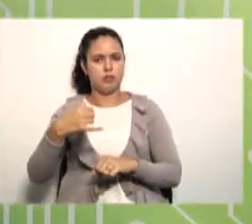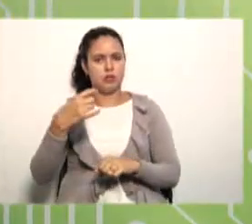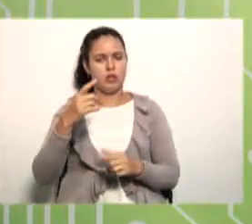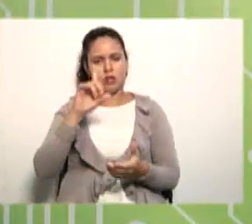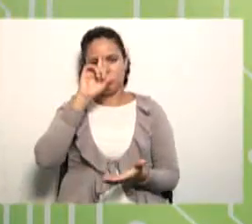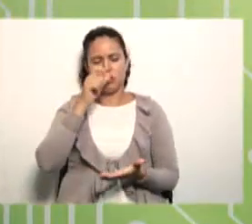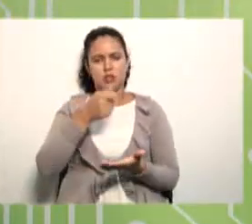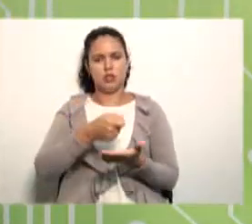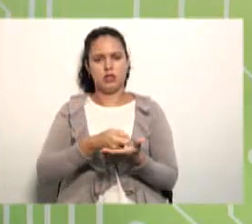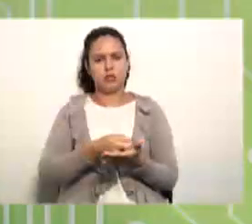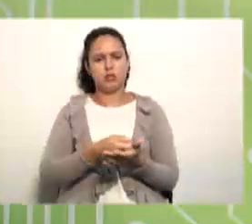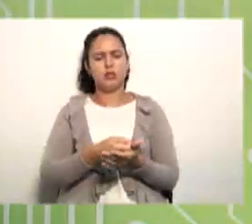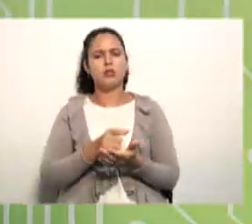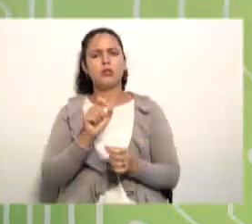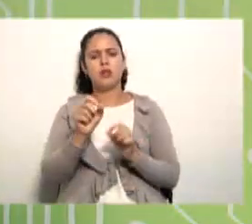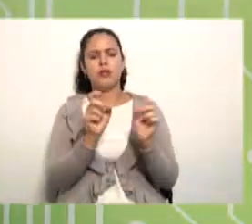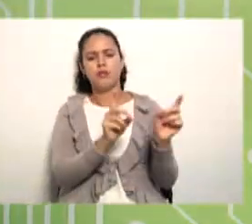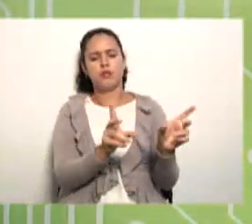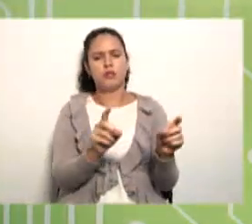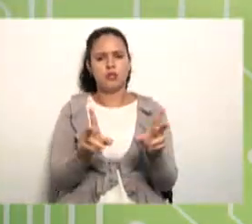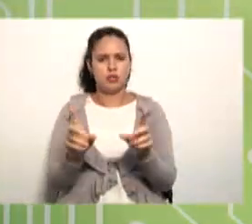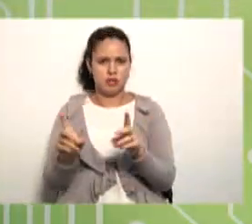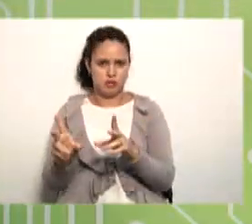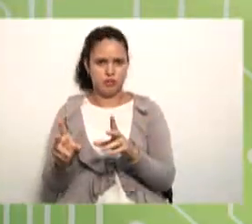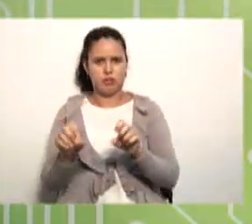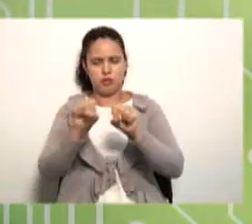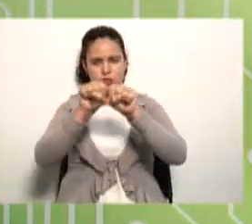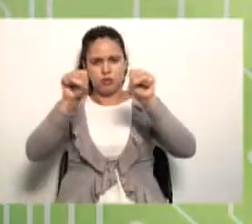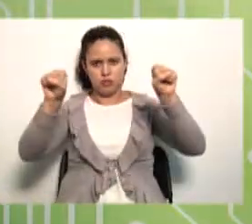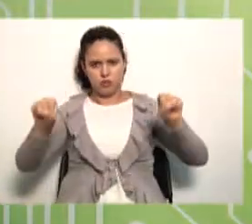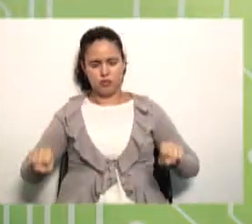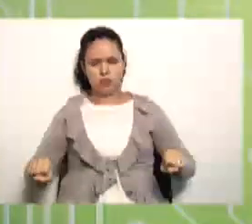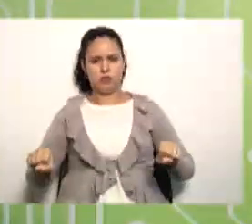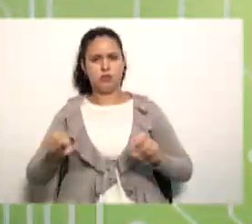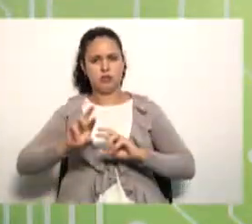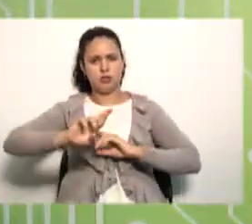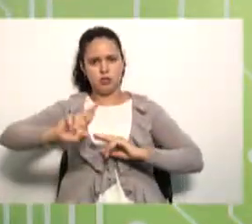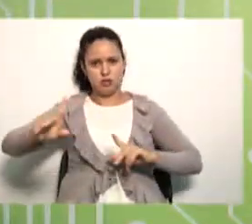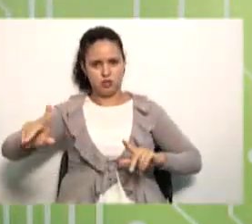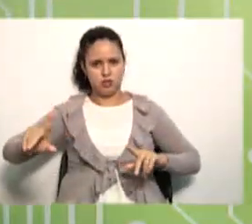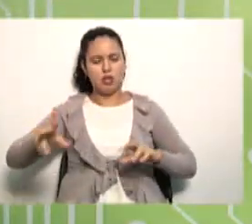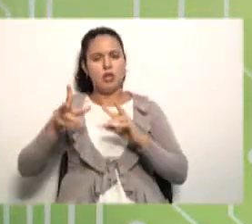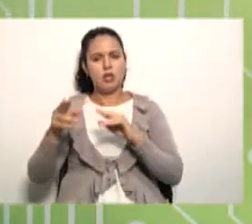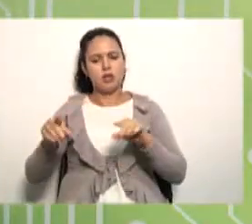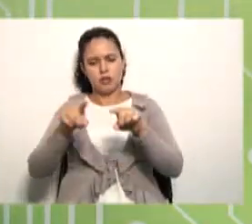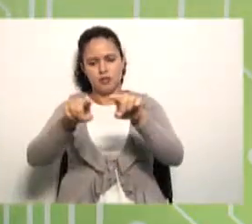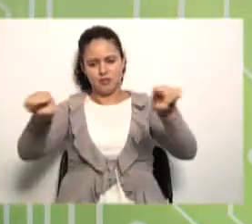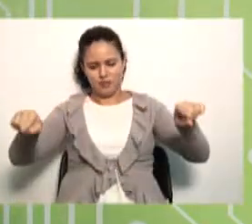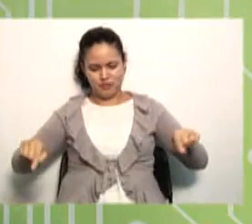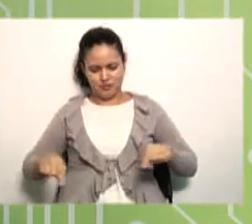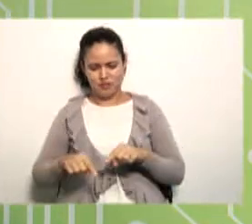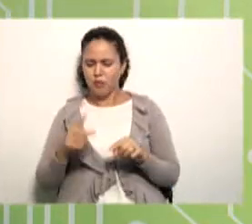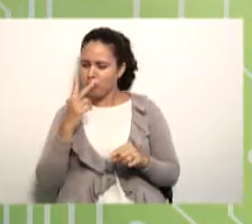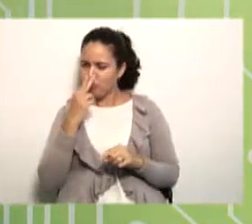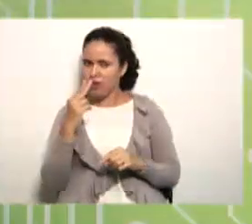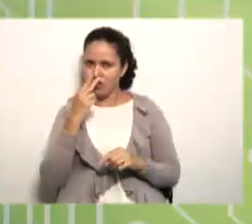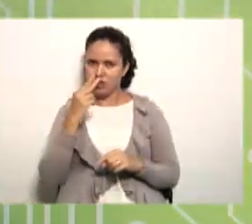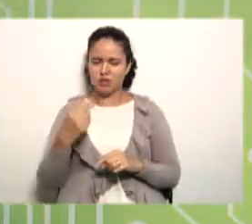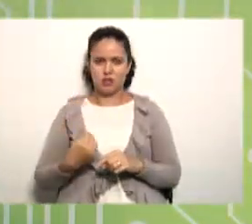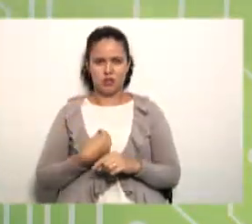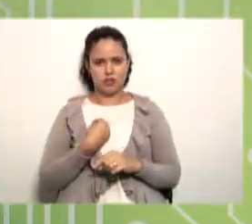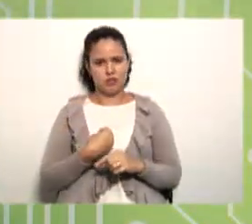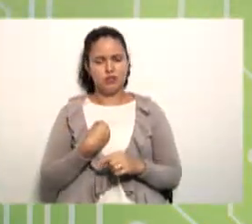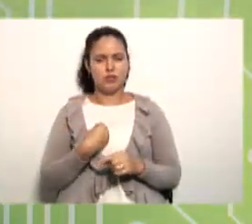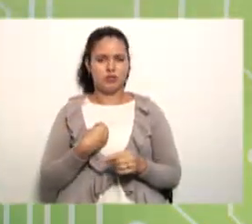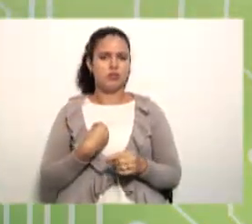você comprar. Então, são estruturas diferentes. Essas estruturas são como as maquetes que eu falei, elas simulam a realidade, são grandes